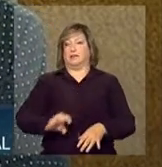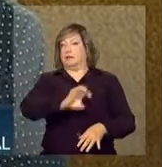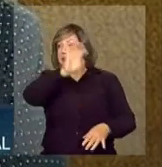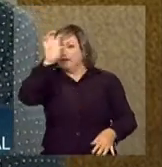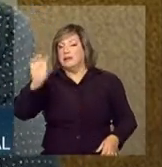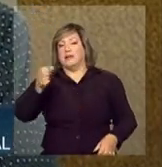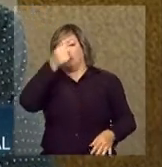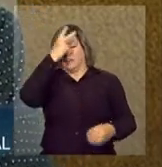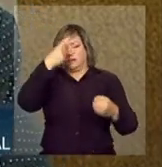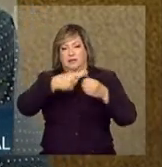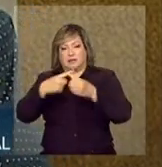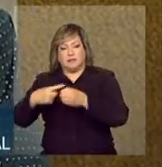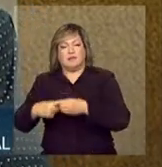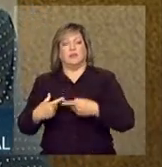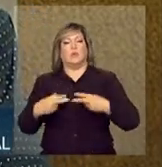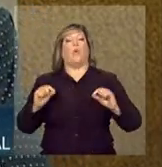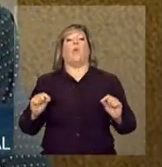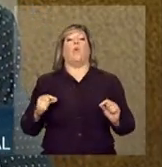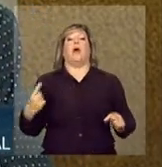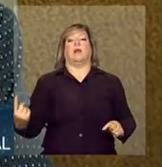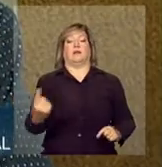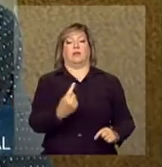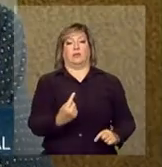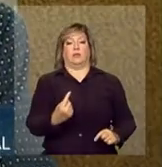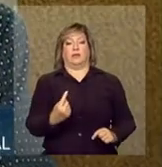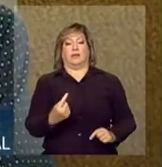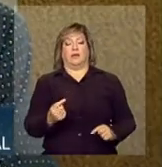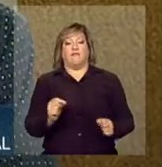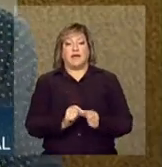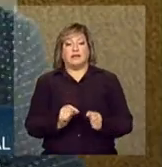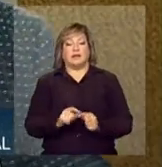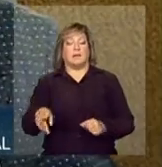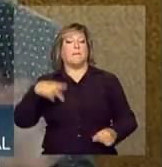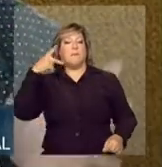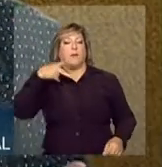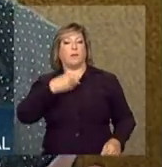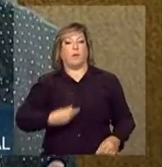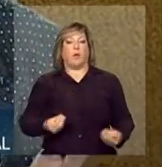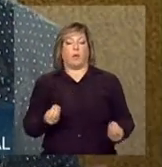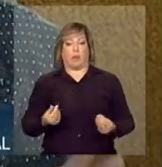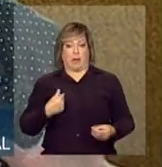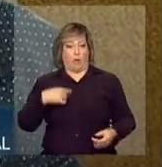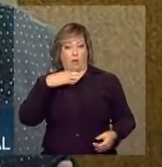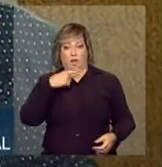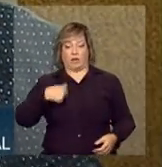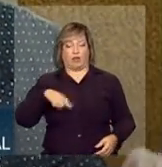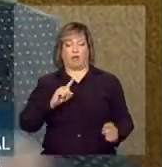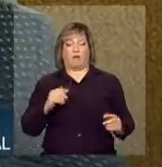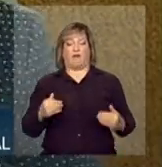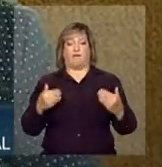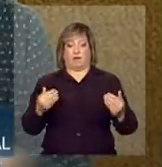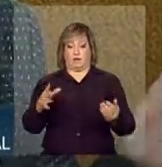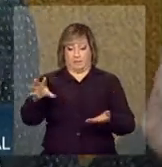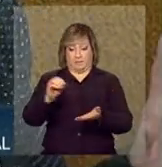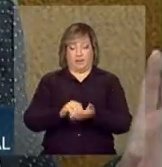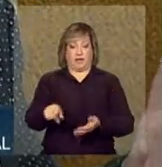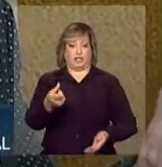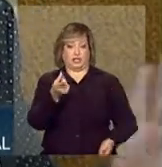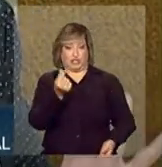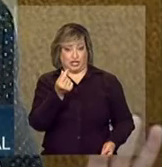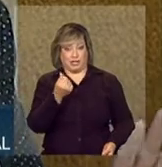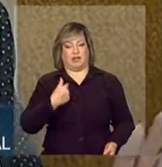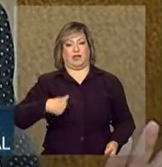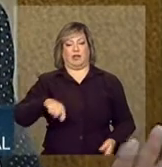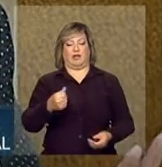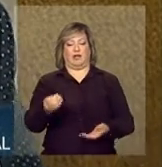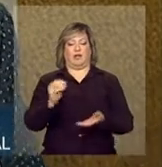ao partilhar políticas públicas. Eu acho que a gente não avança pegando o dinheiro que nós temos e pulverizando